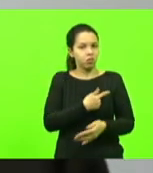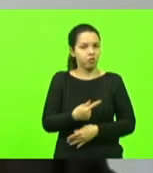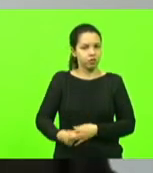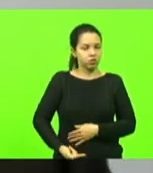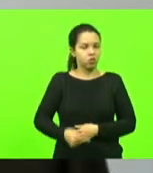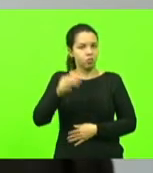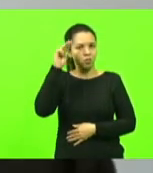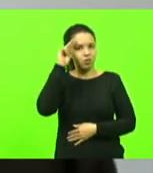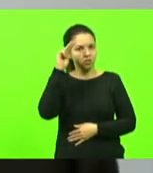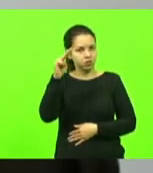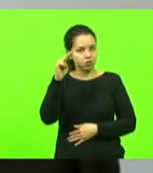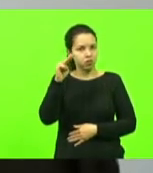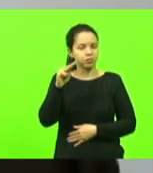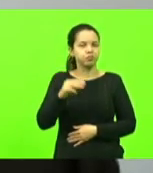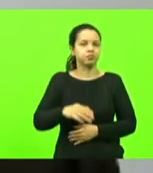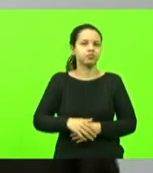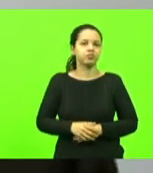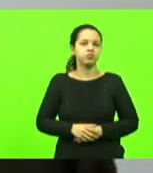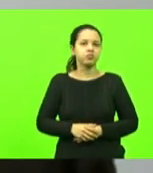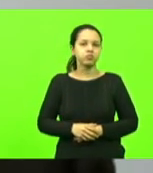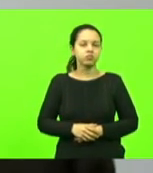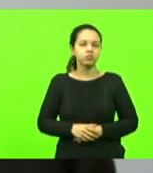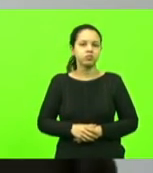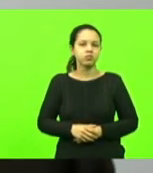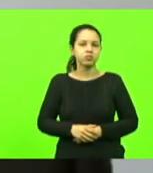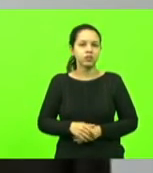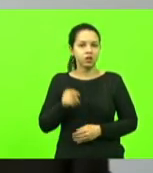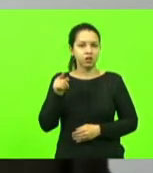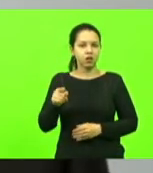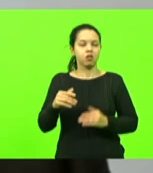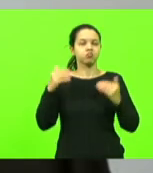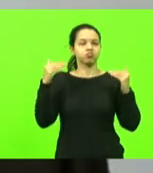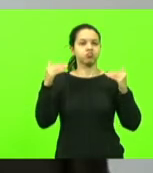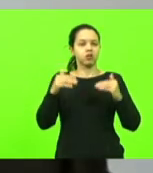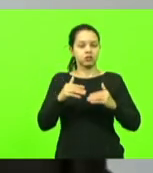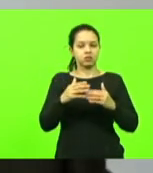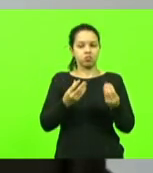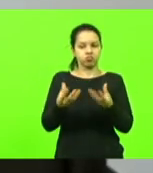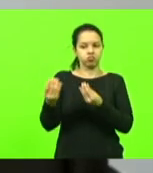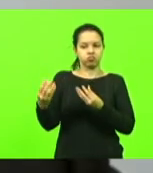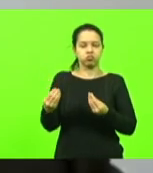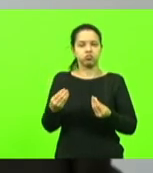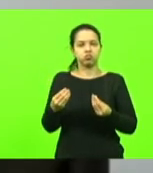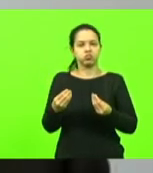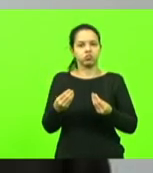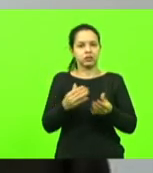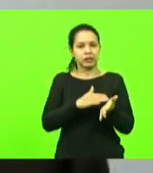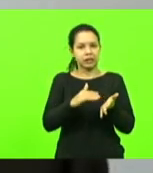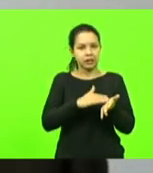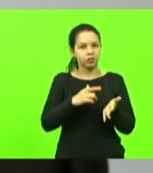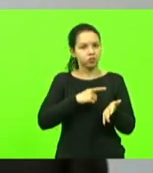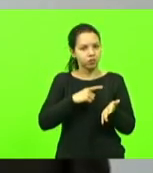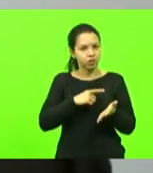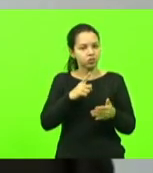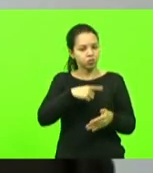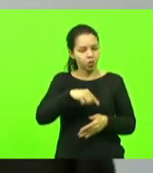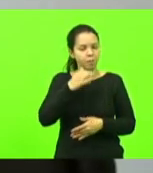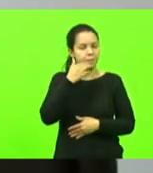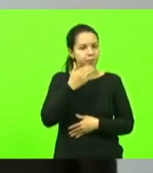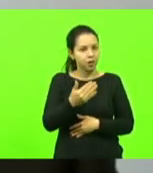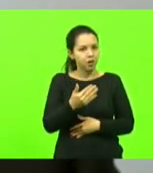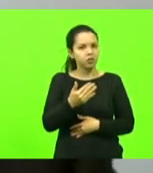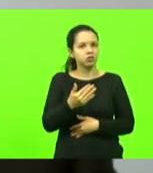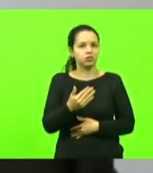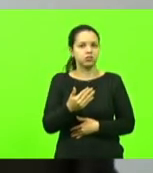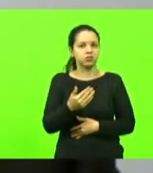através do seu staff de secretários, a gente pede, né, a gente solicita, e eu acredito que isso é um